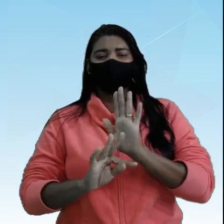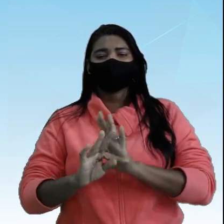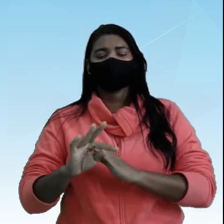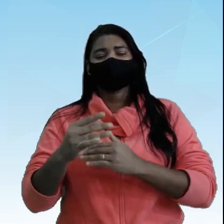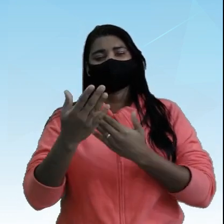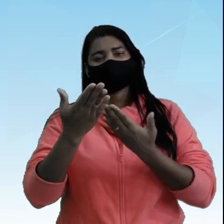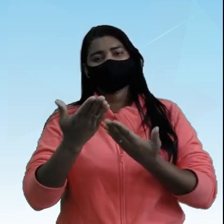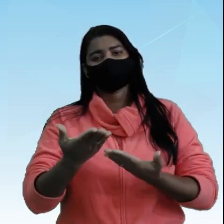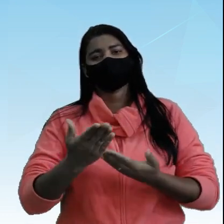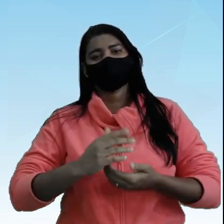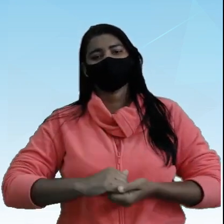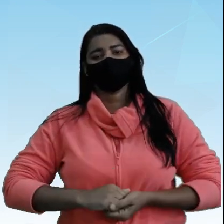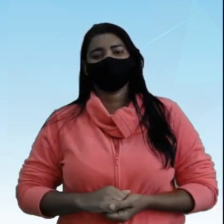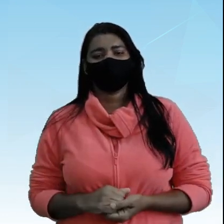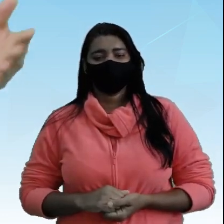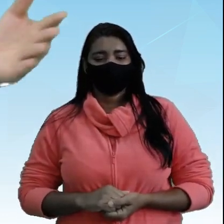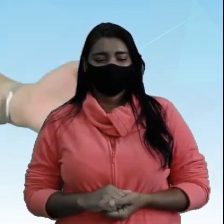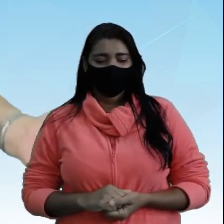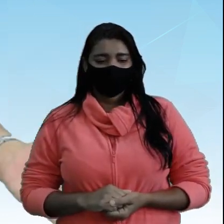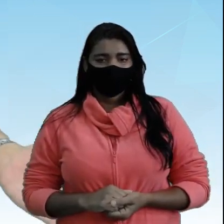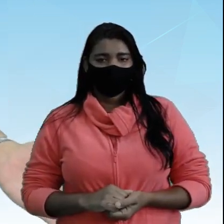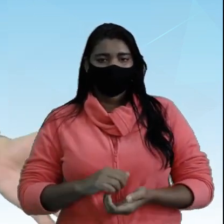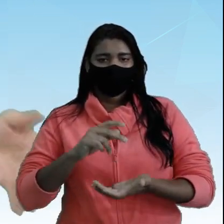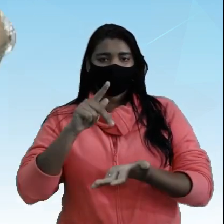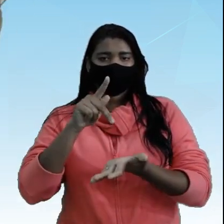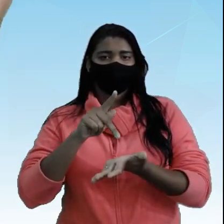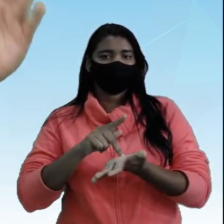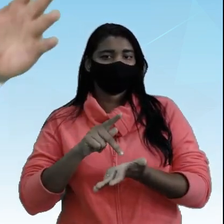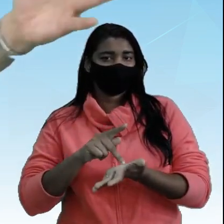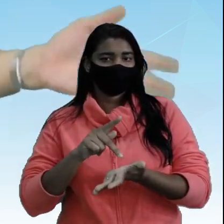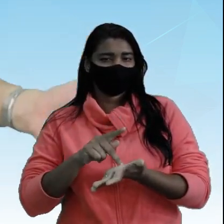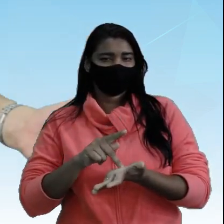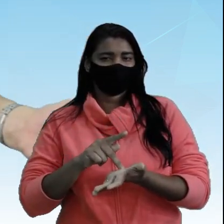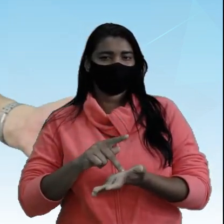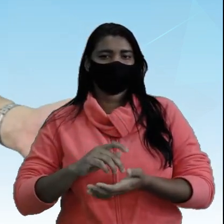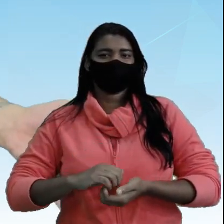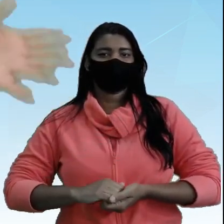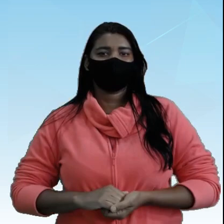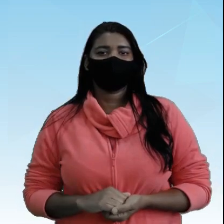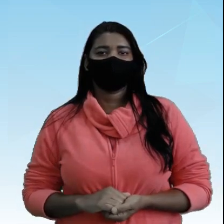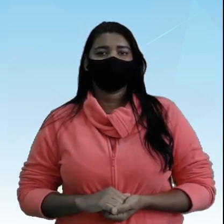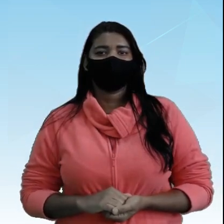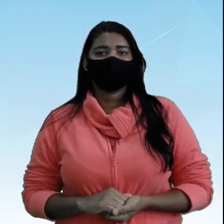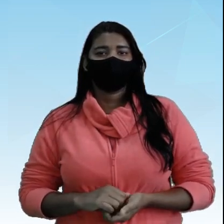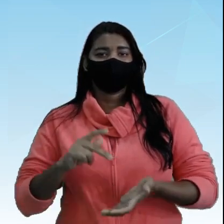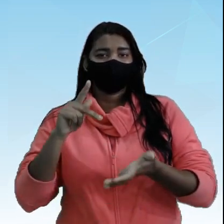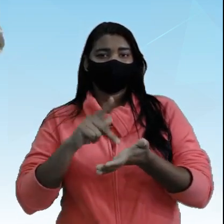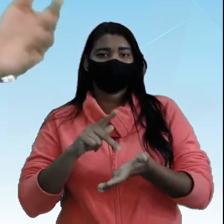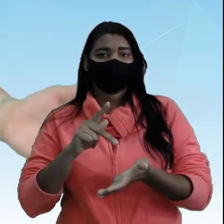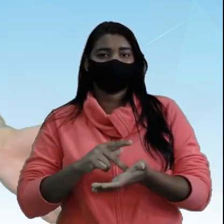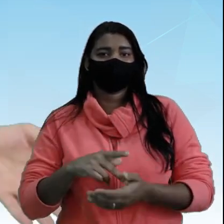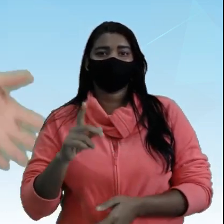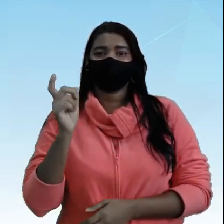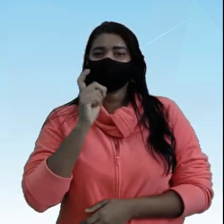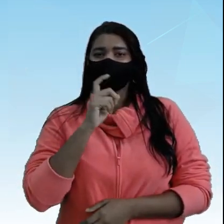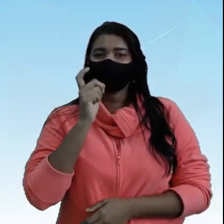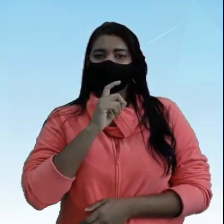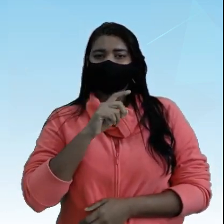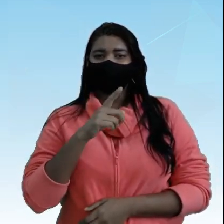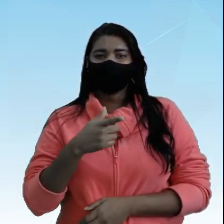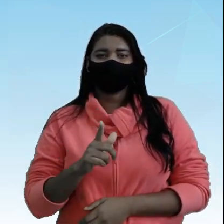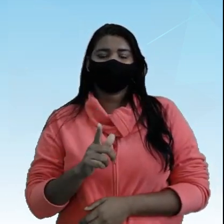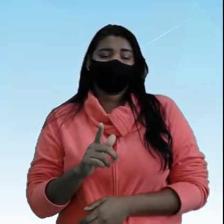para vocês, por exemplo, verdade, aliás, verdade, mentira, mentira não é